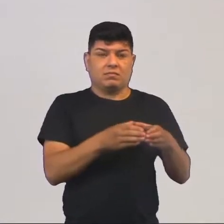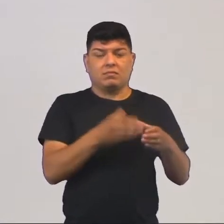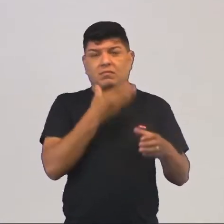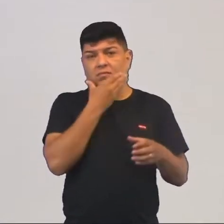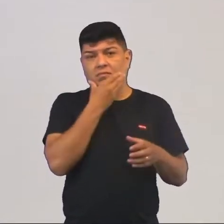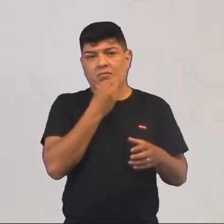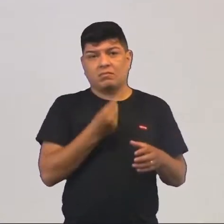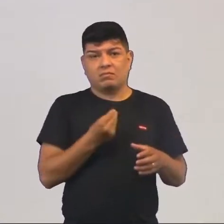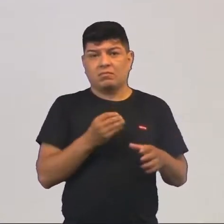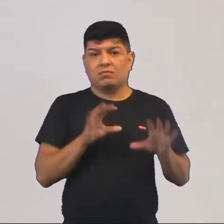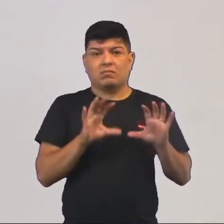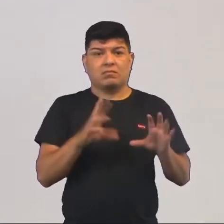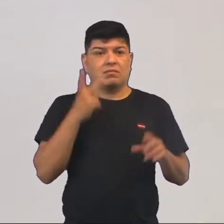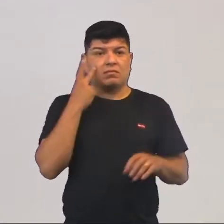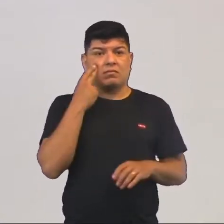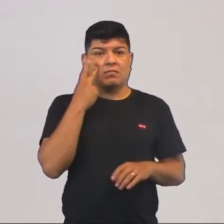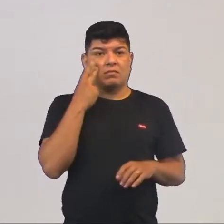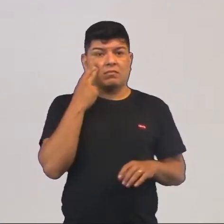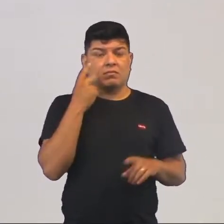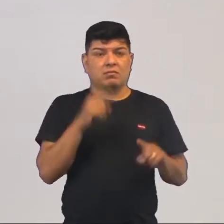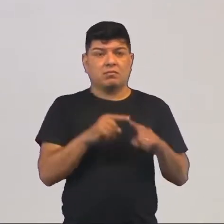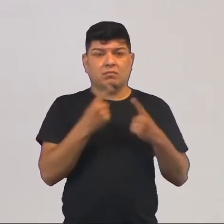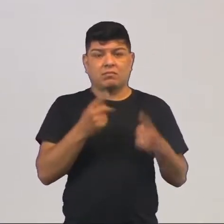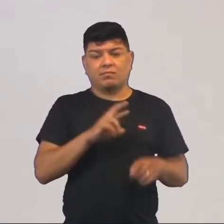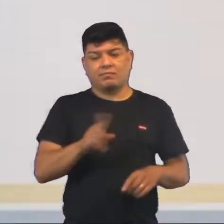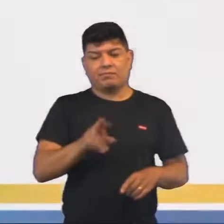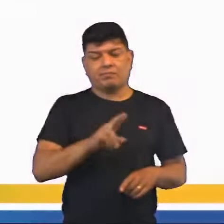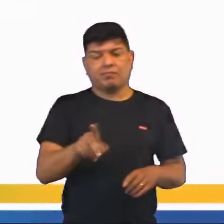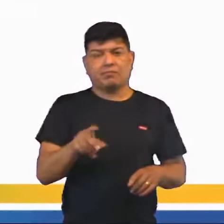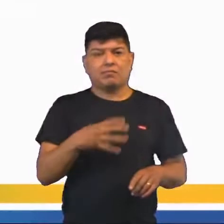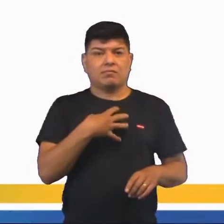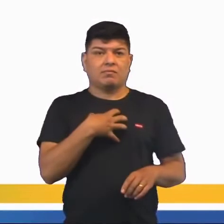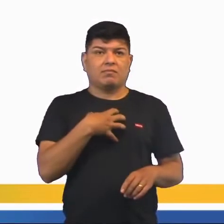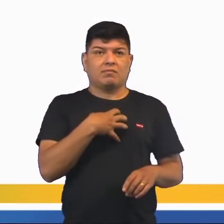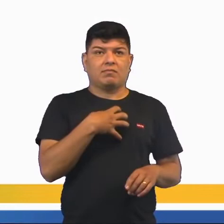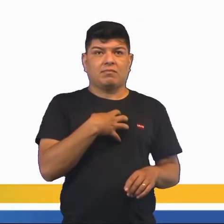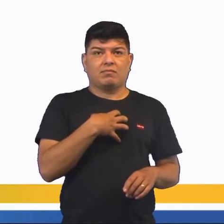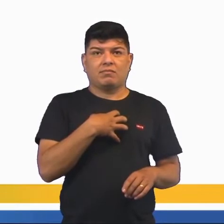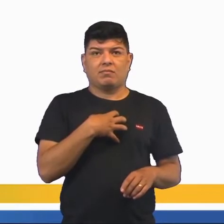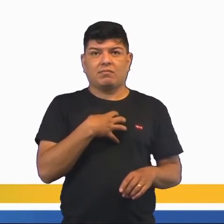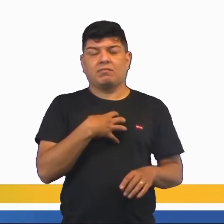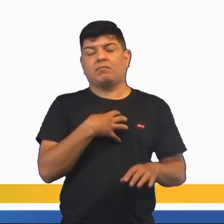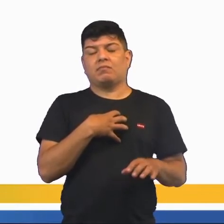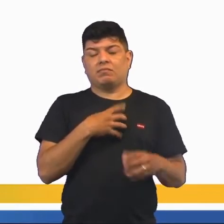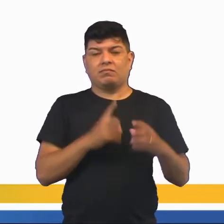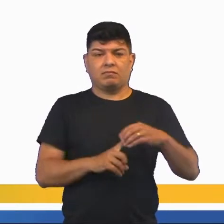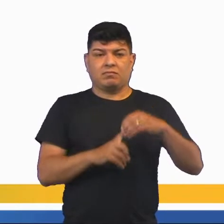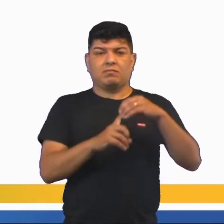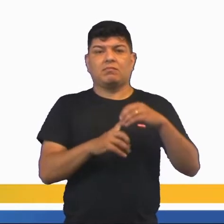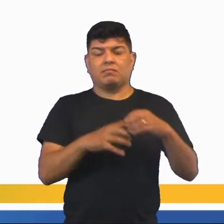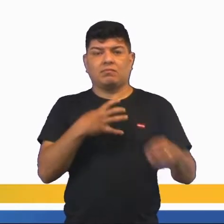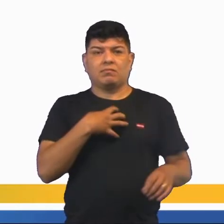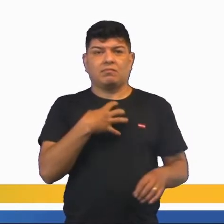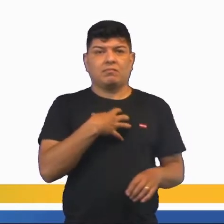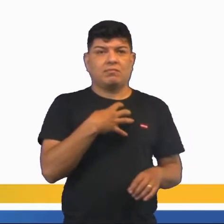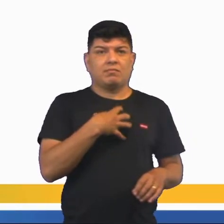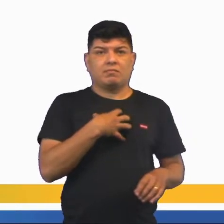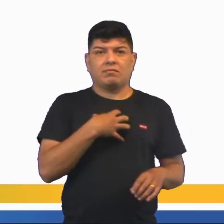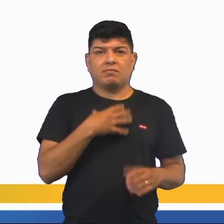de homens, é absolutamente normal, mas não é. É um comportamento antagônico, é um